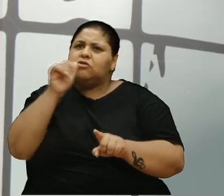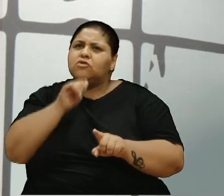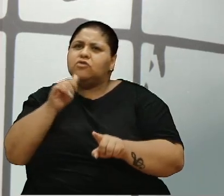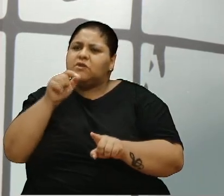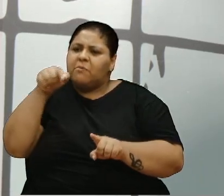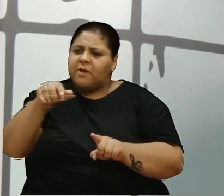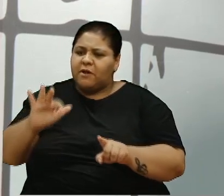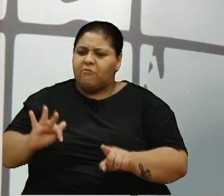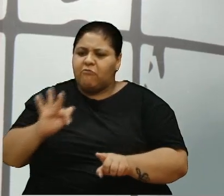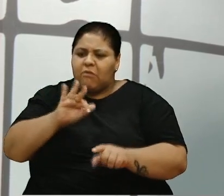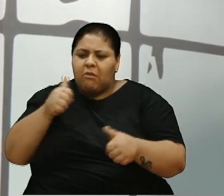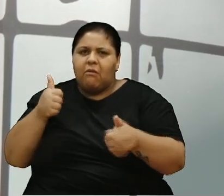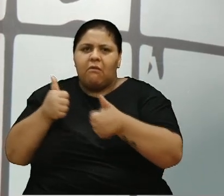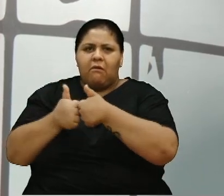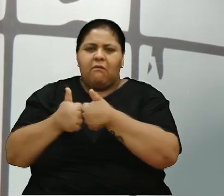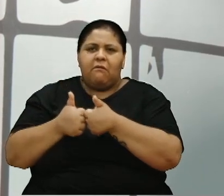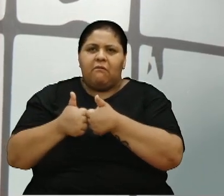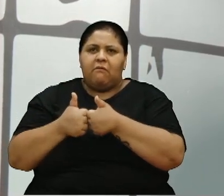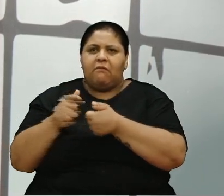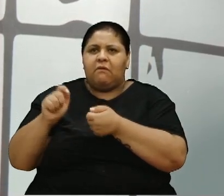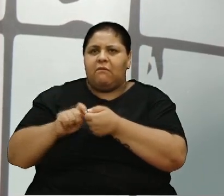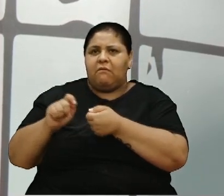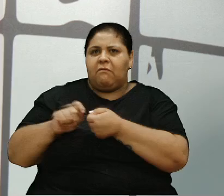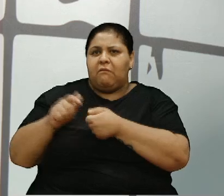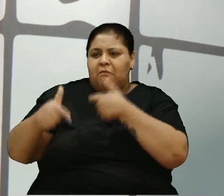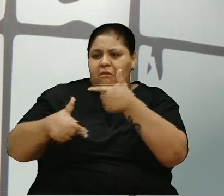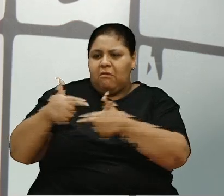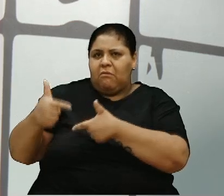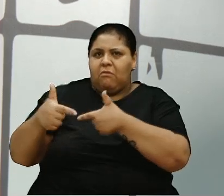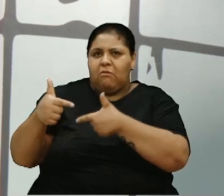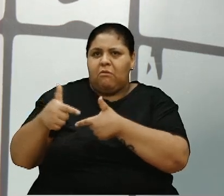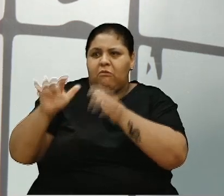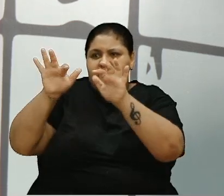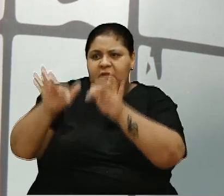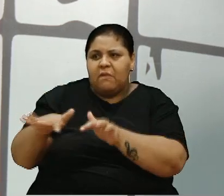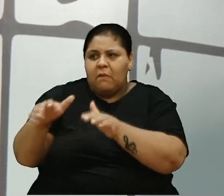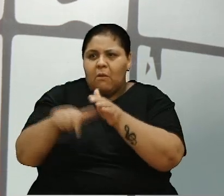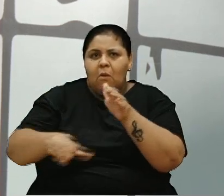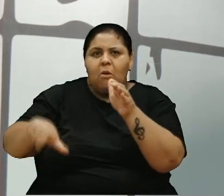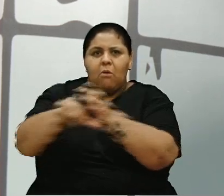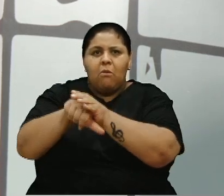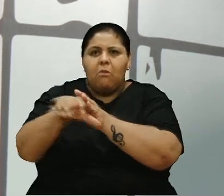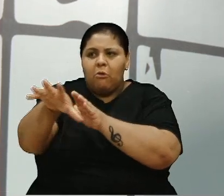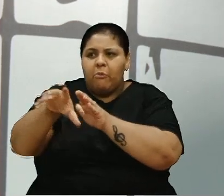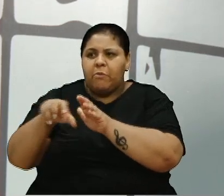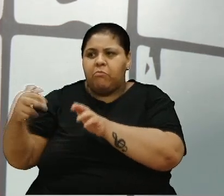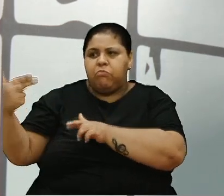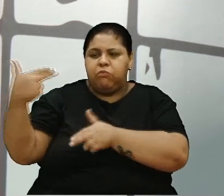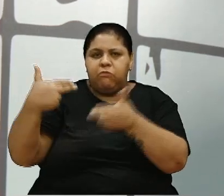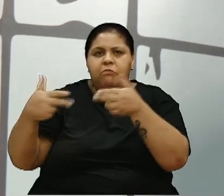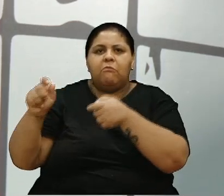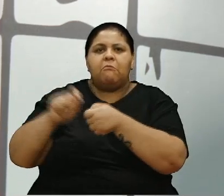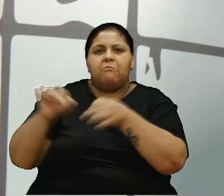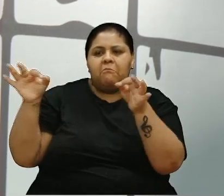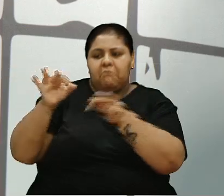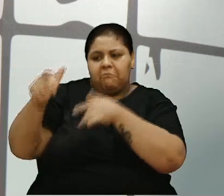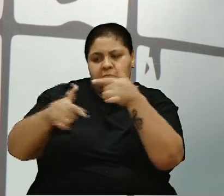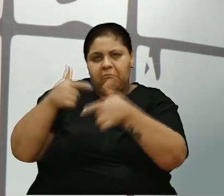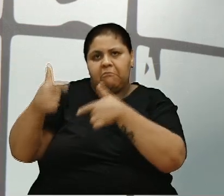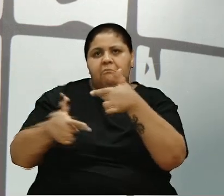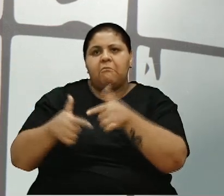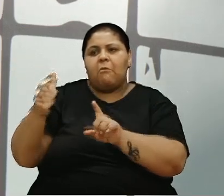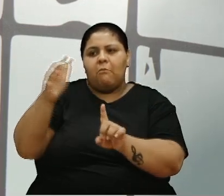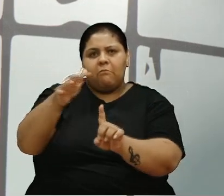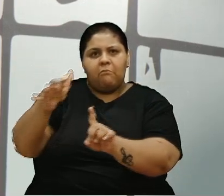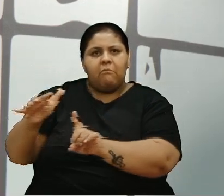da Cunha, pertinho, onde eles vêm fazendo grandes apreensões de tráfico de drogas, prendendo armas também. Estão fazendo um excelente trabalho, vamos se